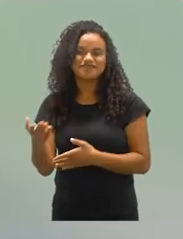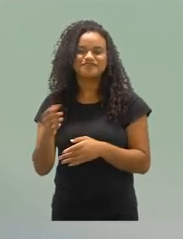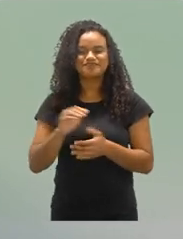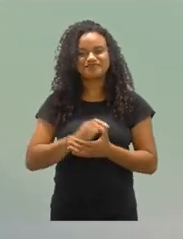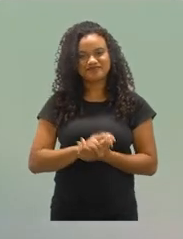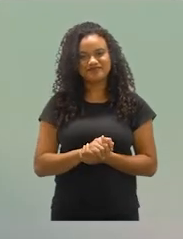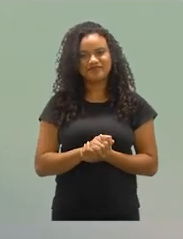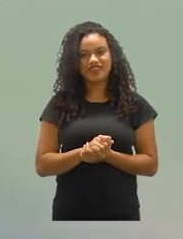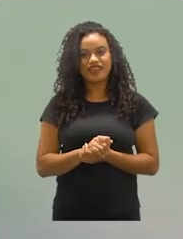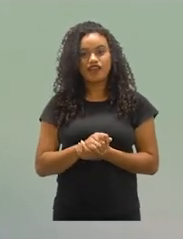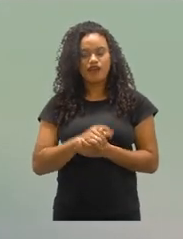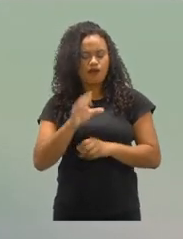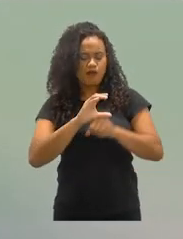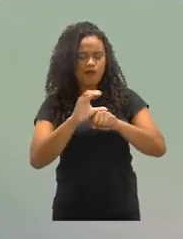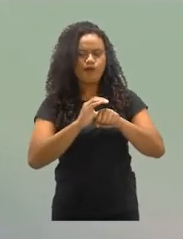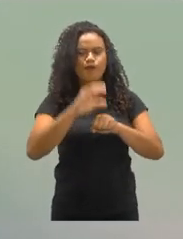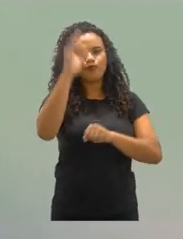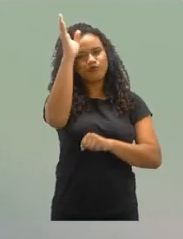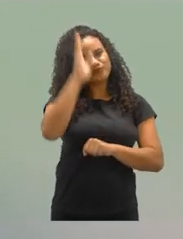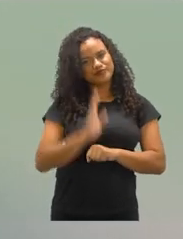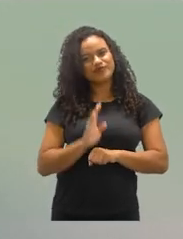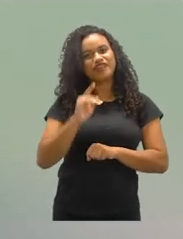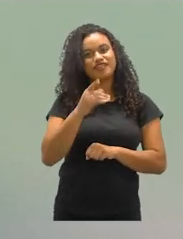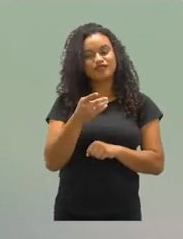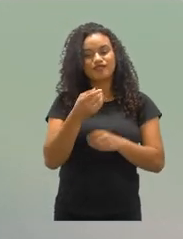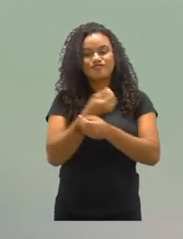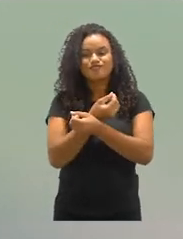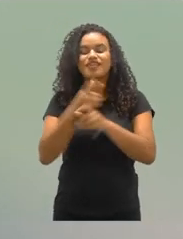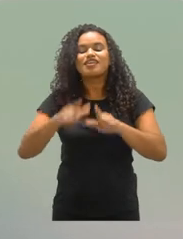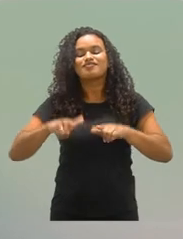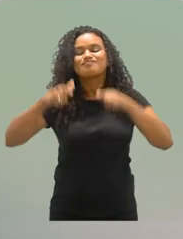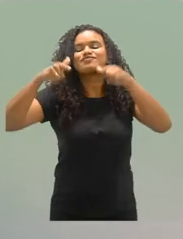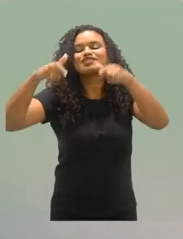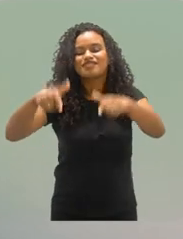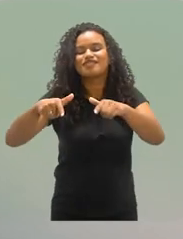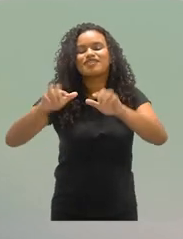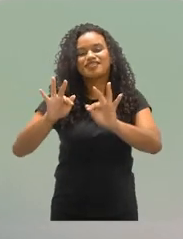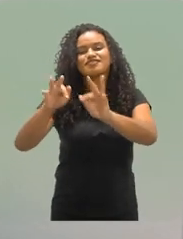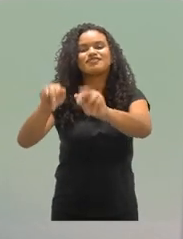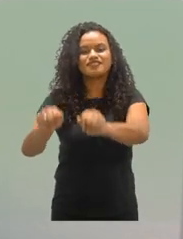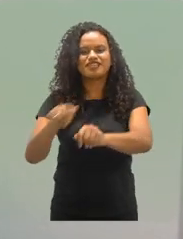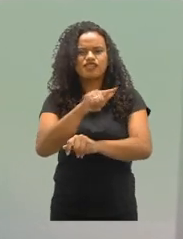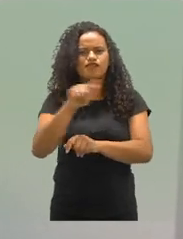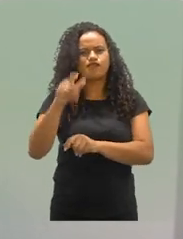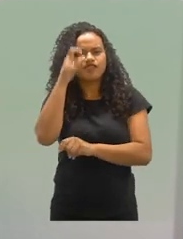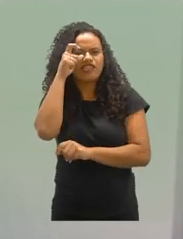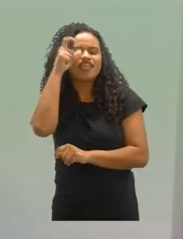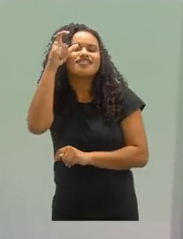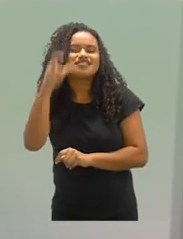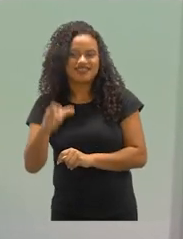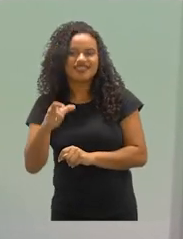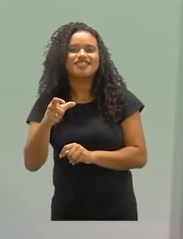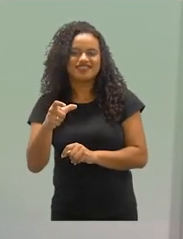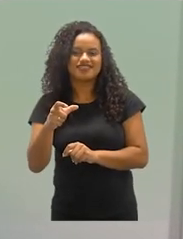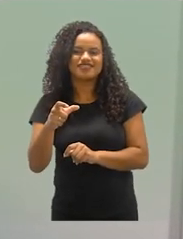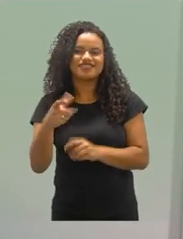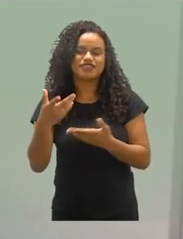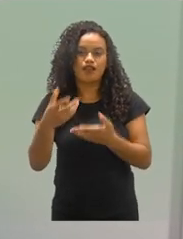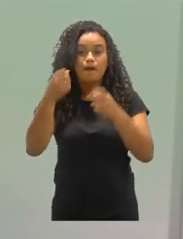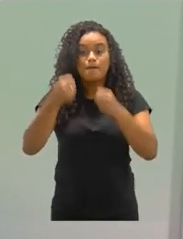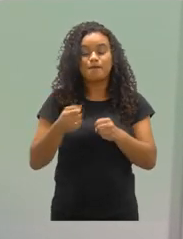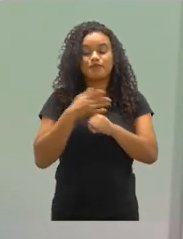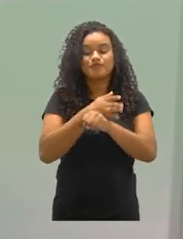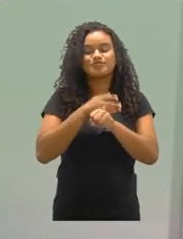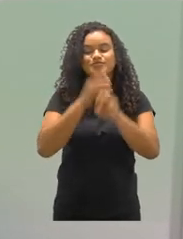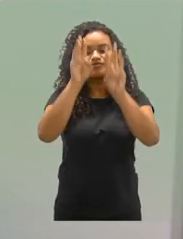externa. O curso é gratuito e oferece certificado ao final. Para saber mais, quem tiver